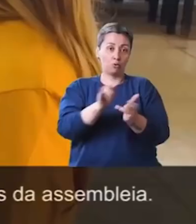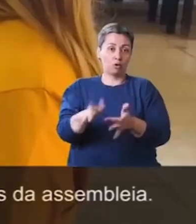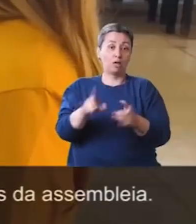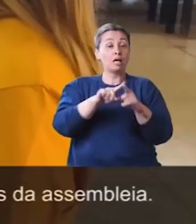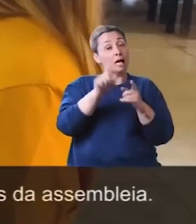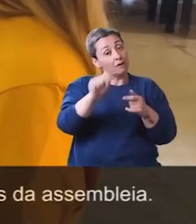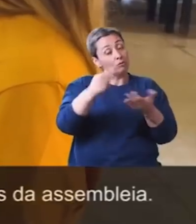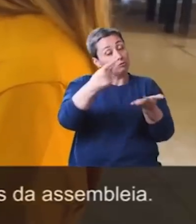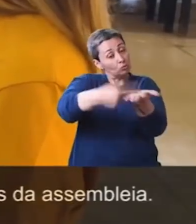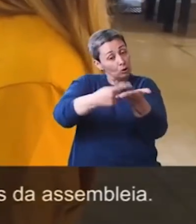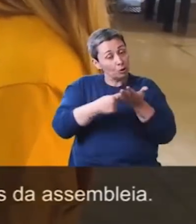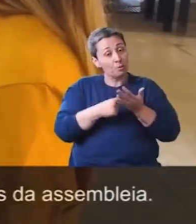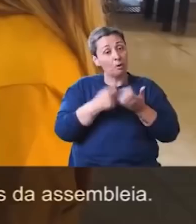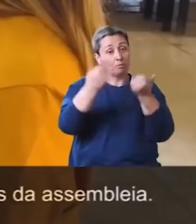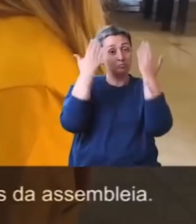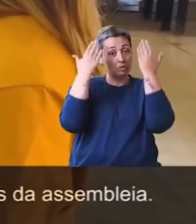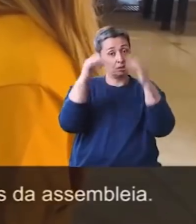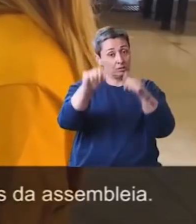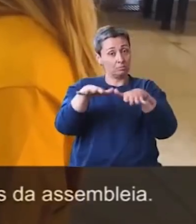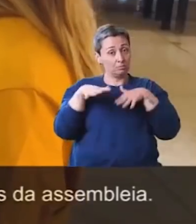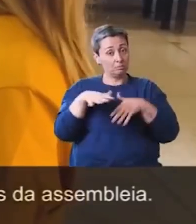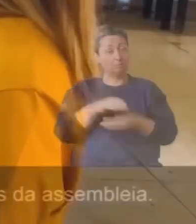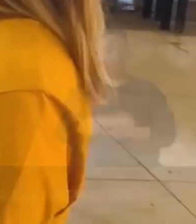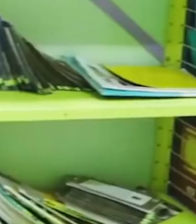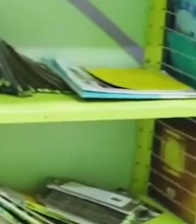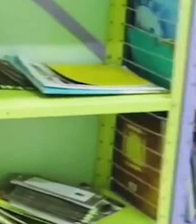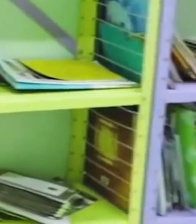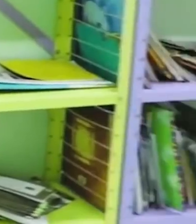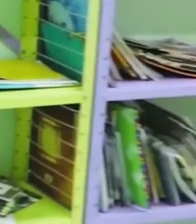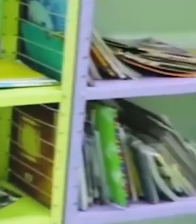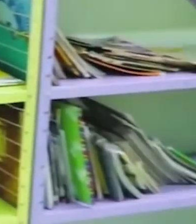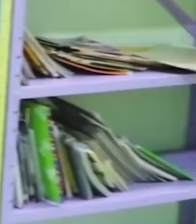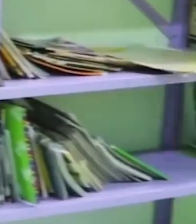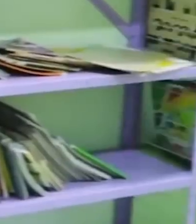o desperdício. Então esse foi um dos combinados da assembleia.